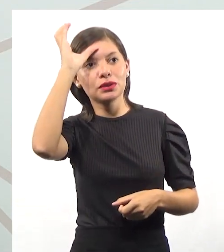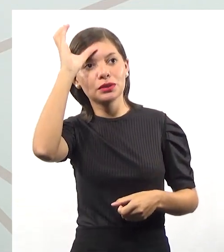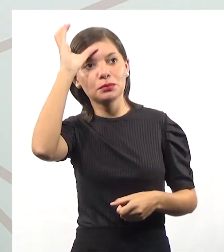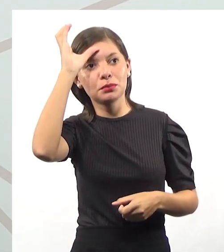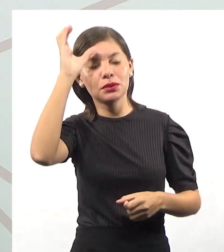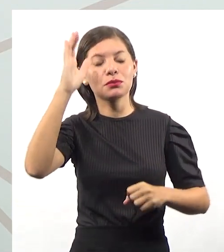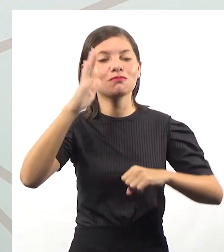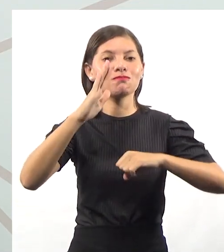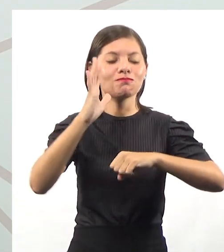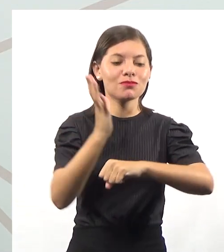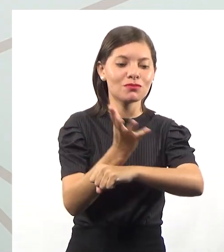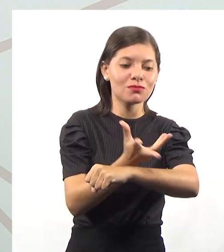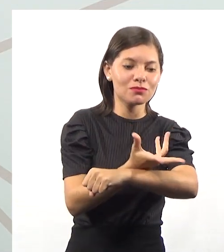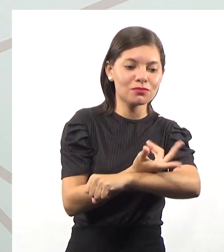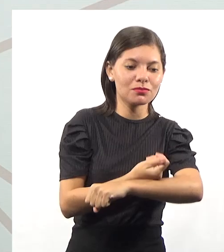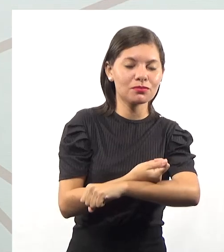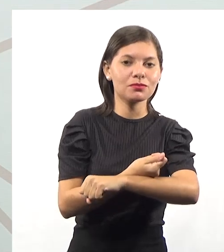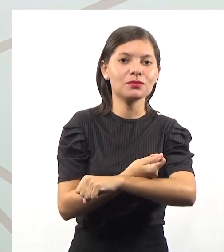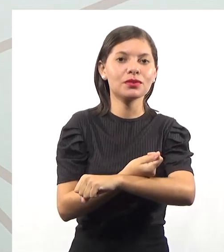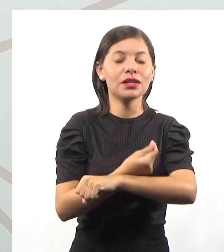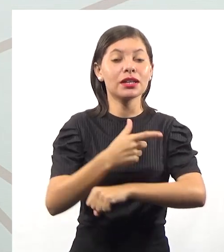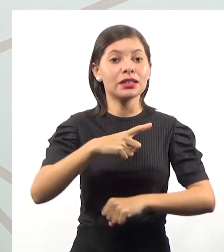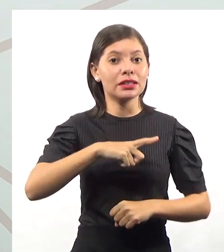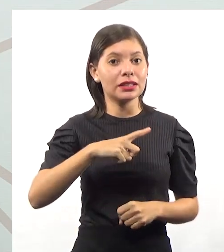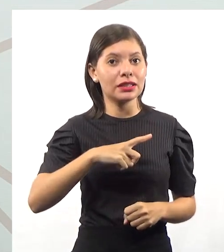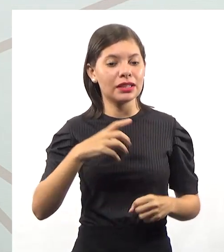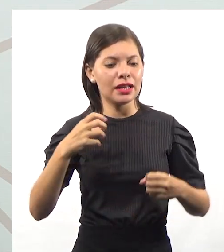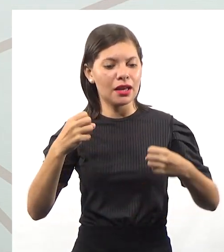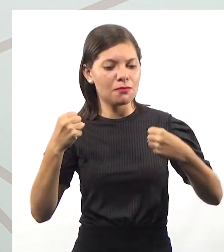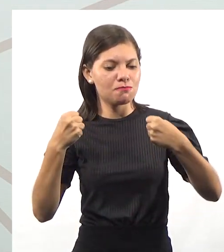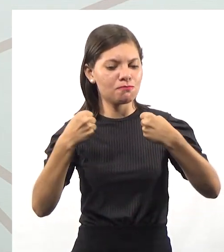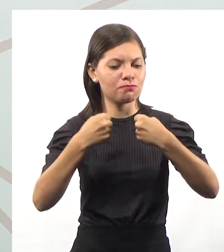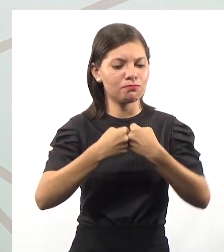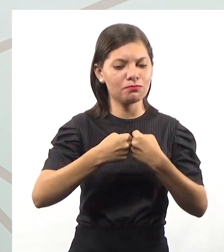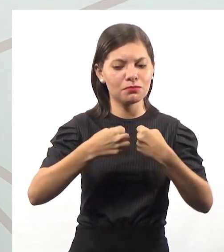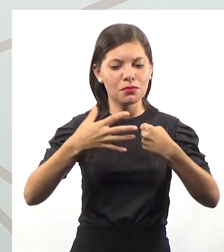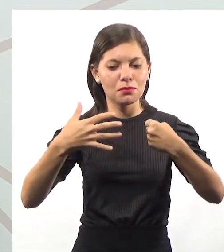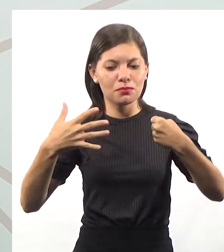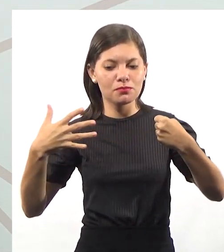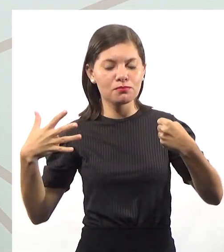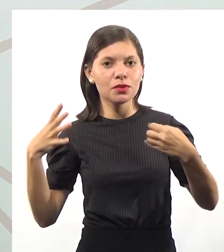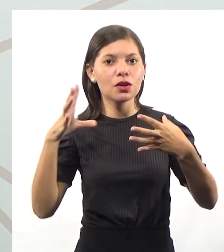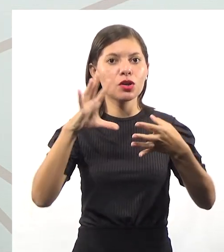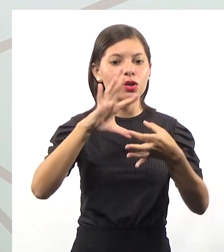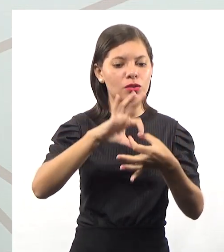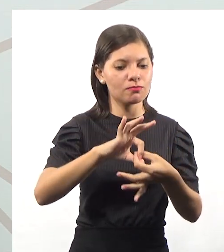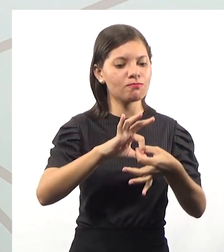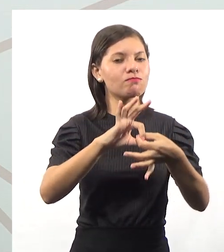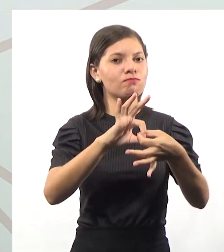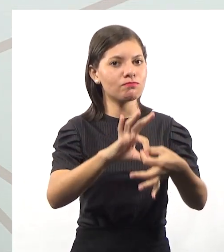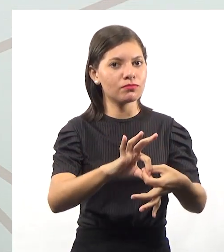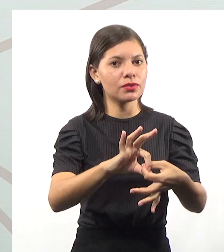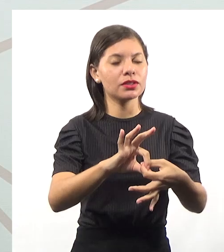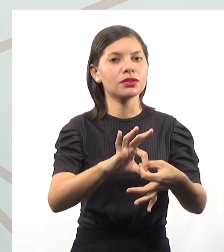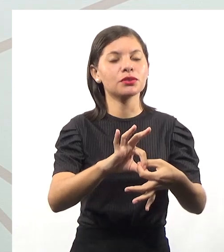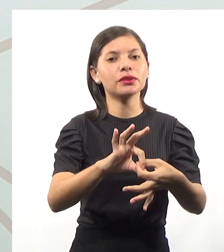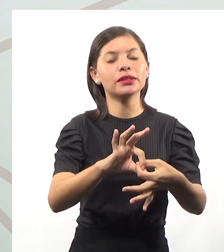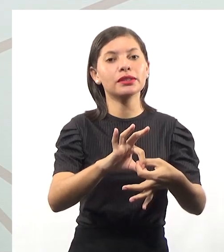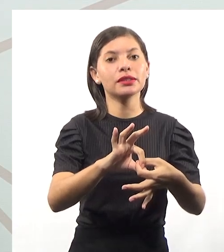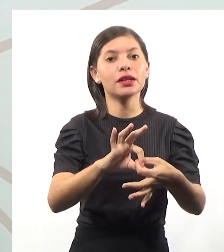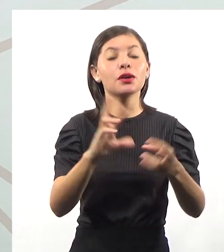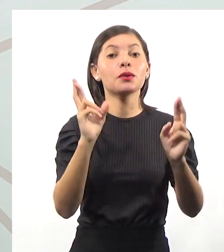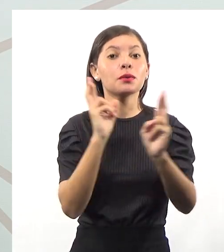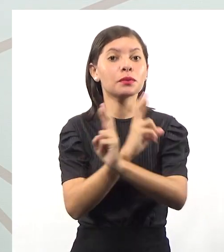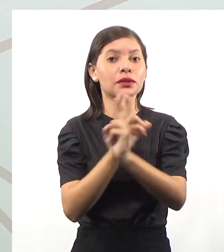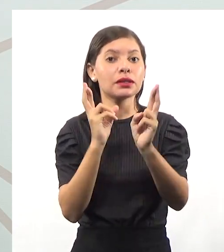tem a capacidade de estabelecer várias sinapses, várias conexões neurológicas com